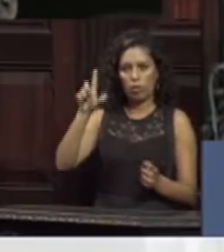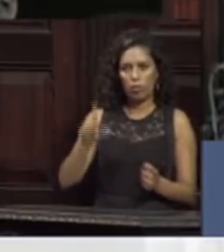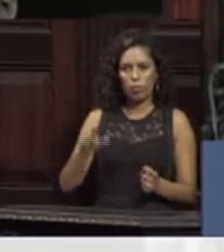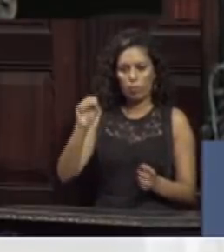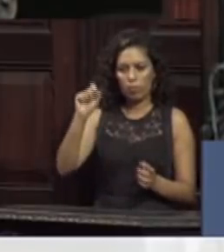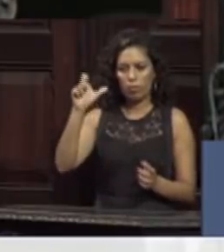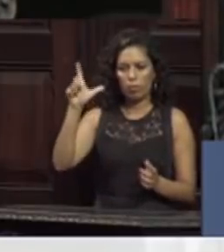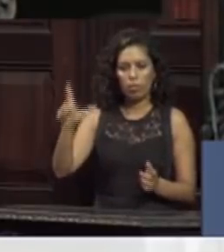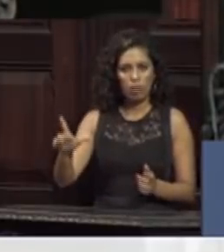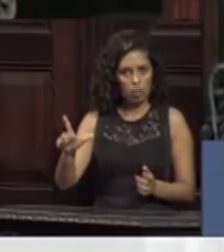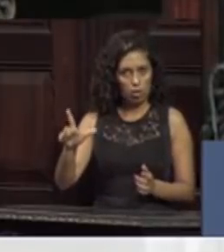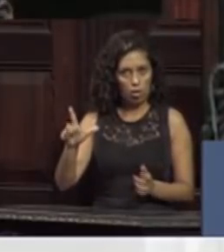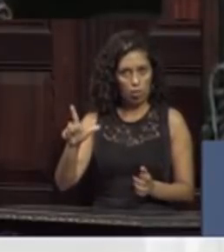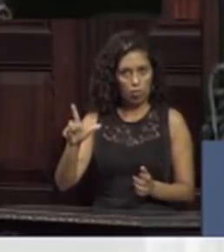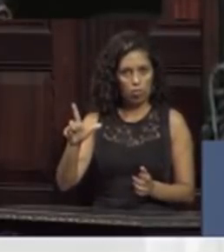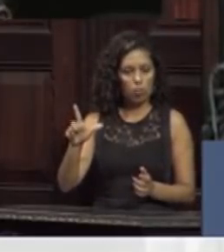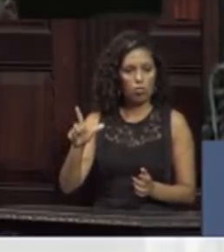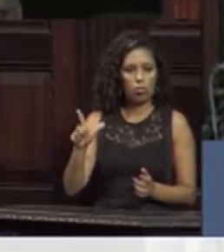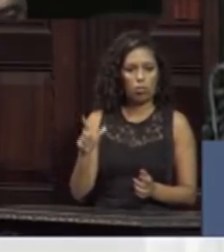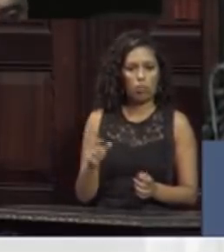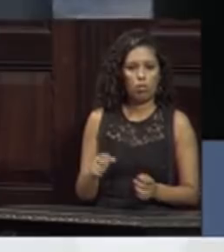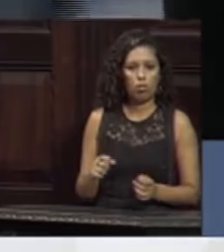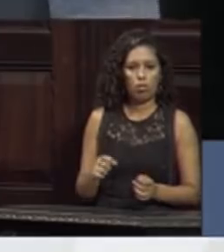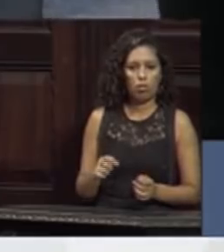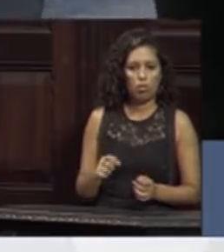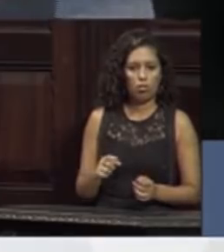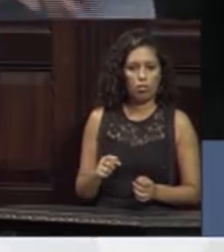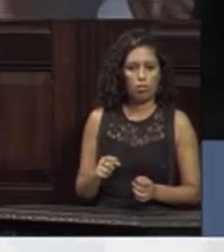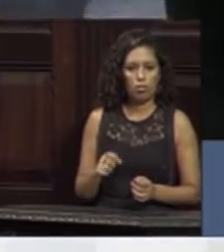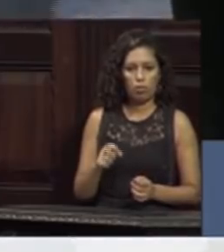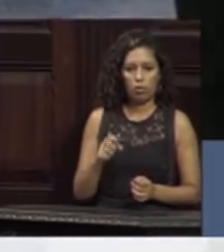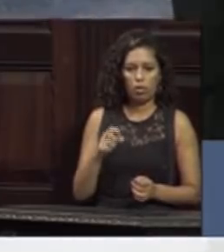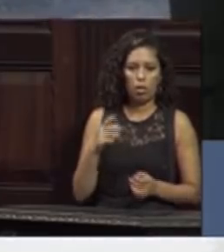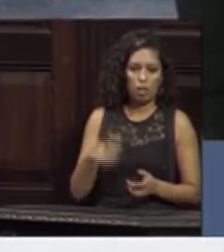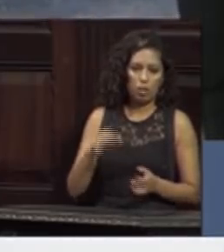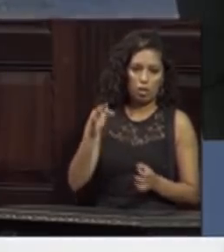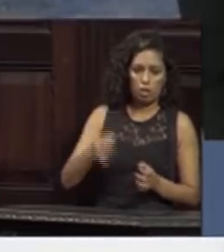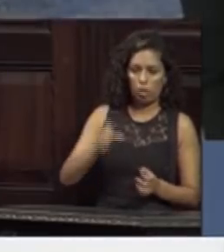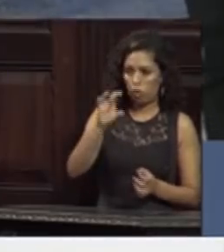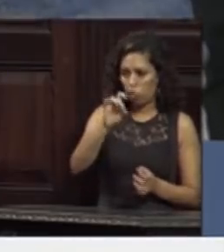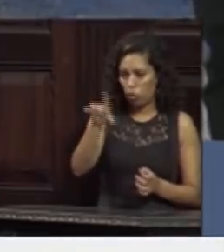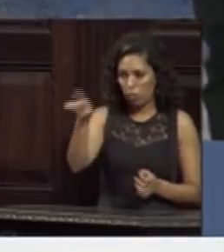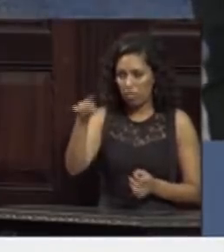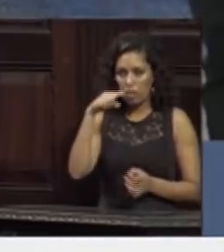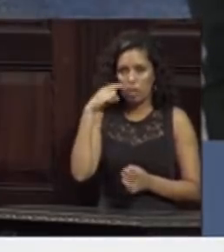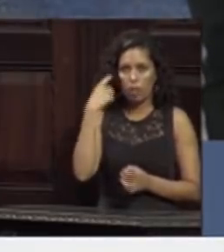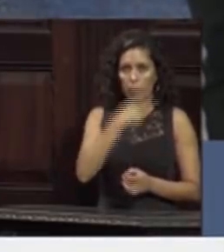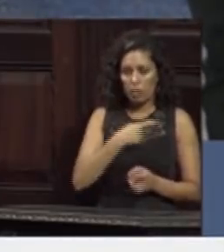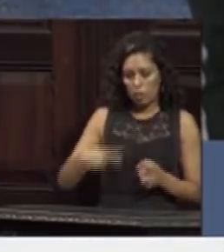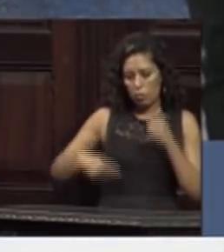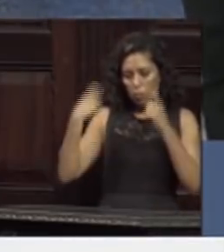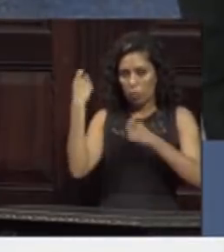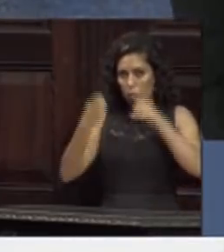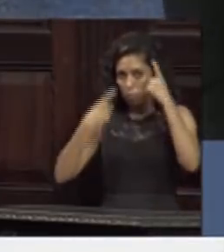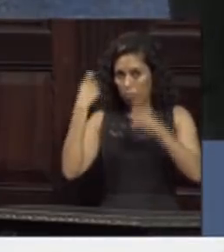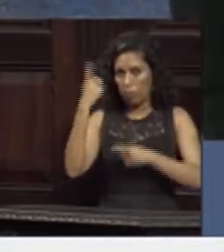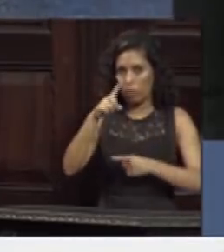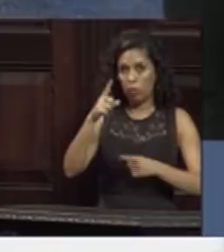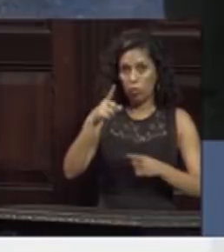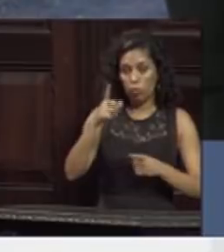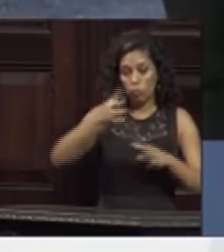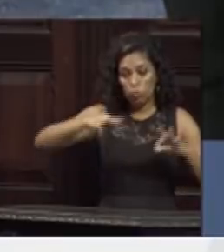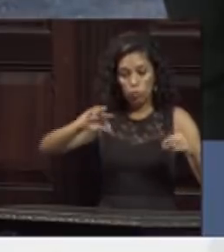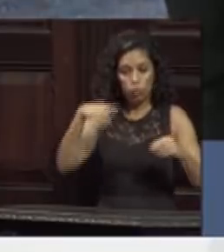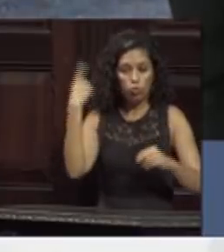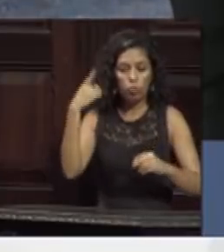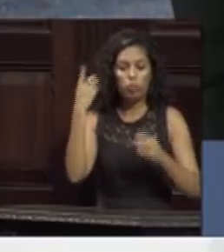governo não recolhe impostos. Presidente, seguramente não é só Vossa Excelência que está lendo essa matéria. Todos do plenário estão lendo. Agora,